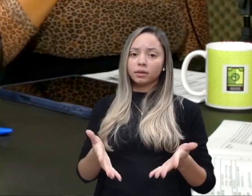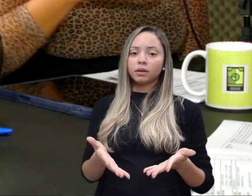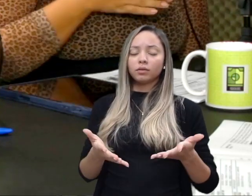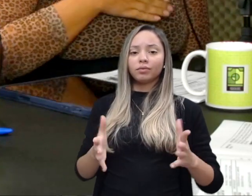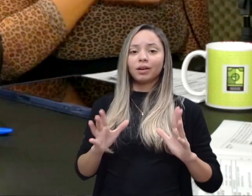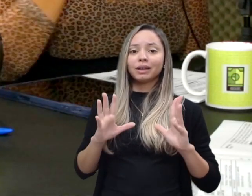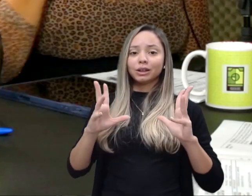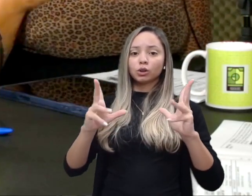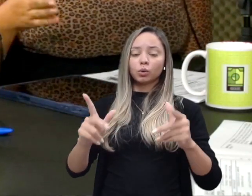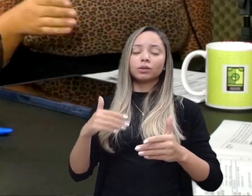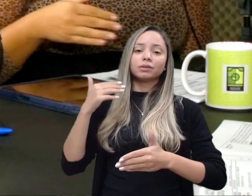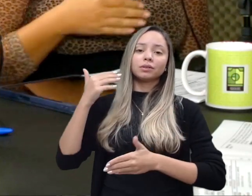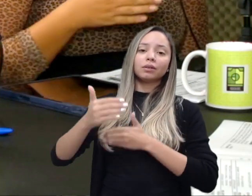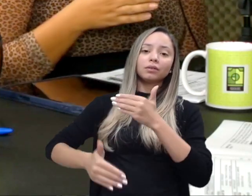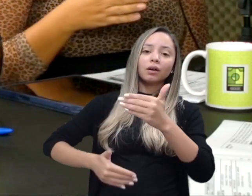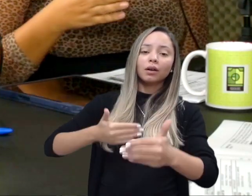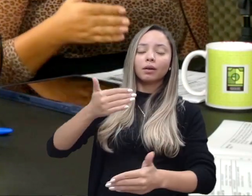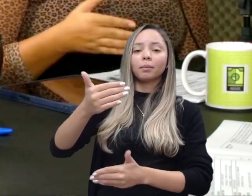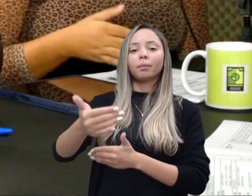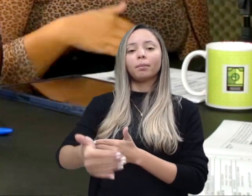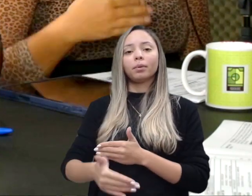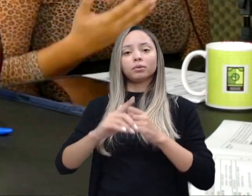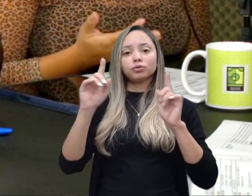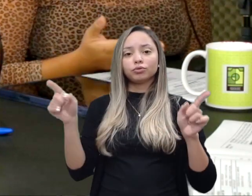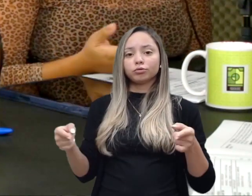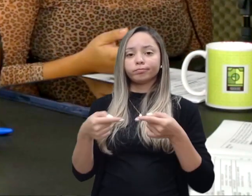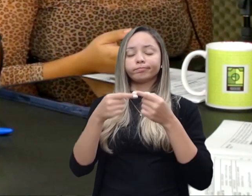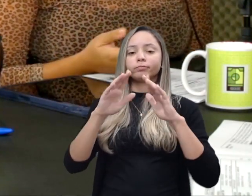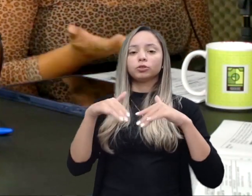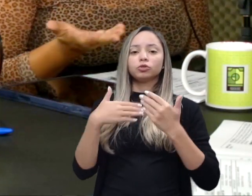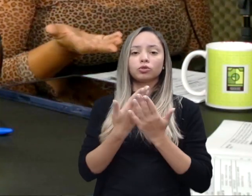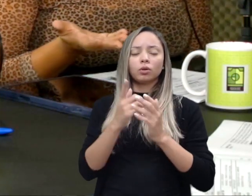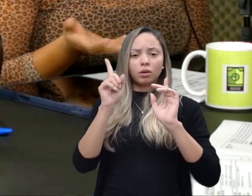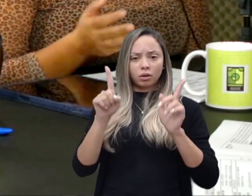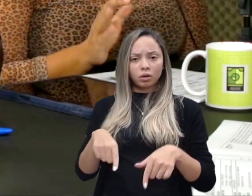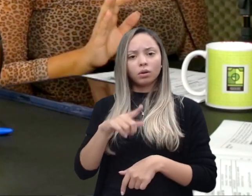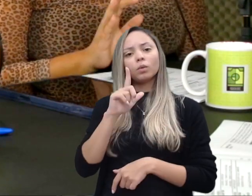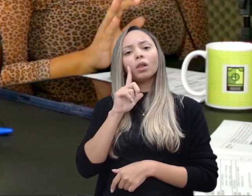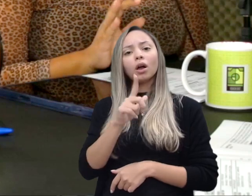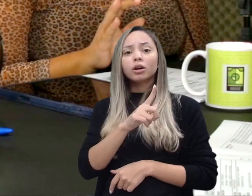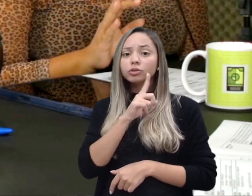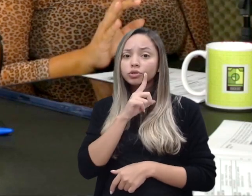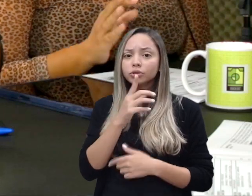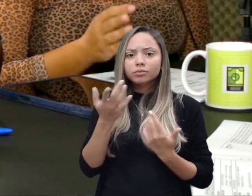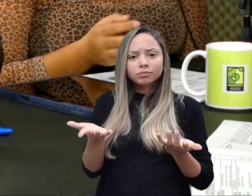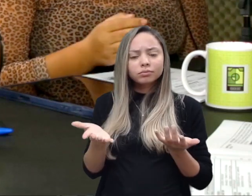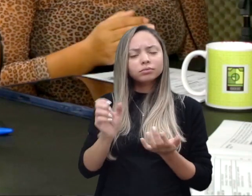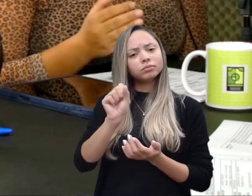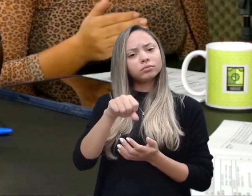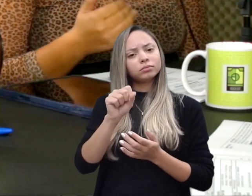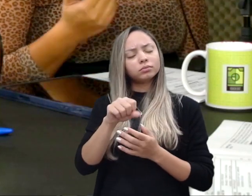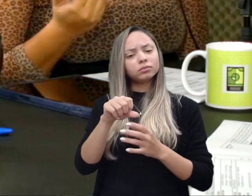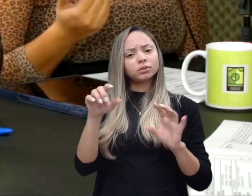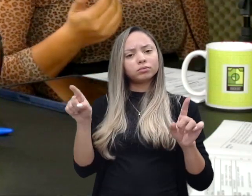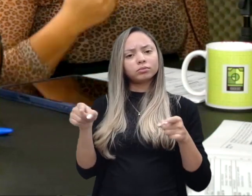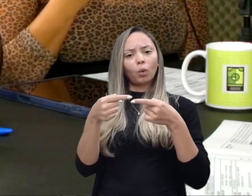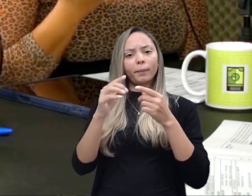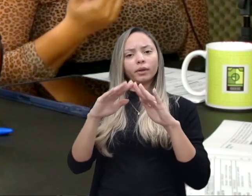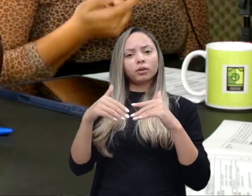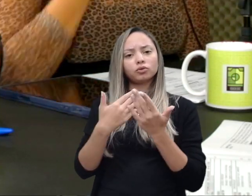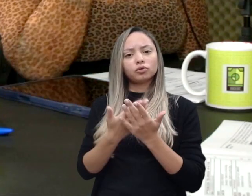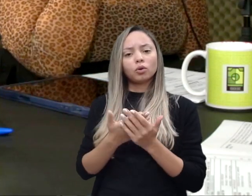todas as etapas que diz respeito à escola. É o lanche. O lanche faz parte, né? Então, da